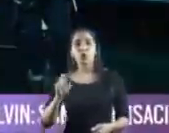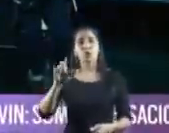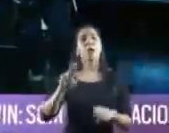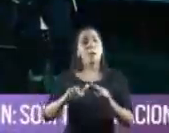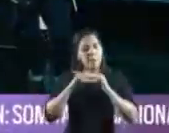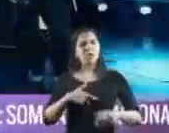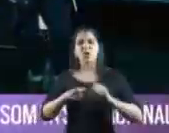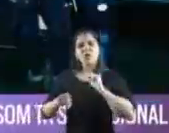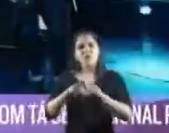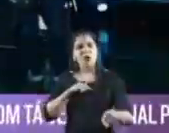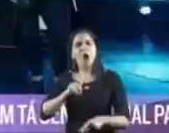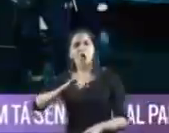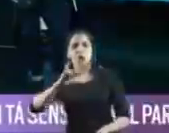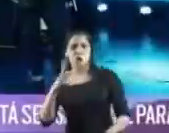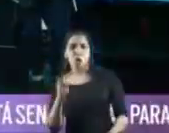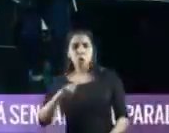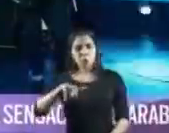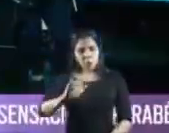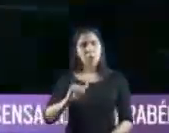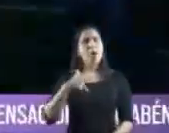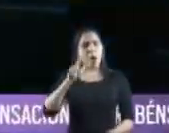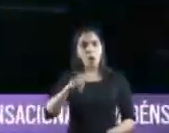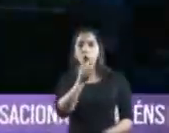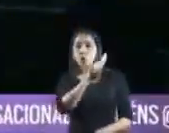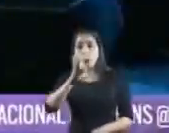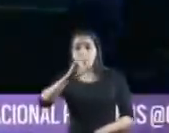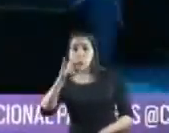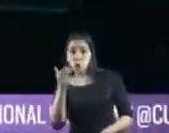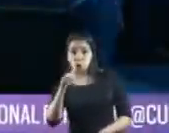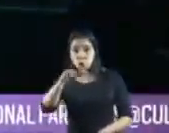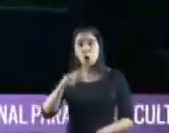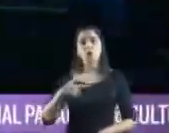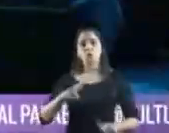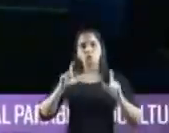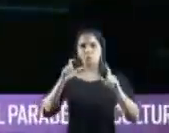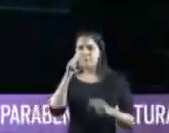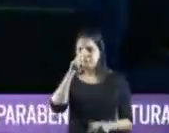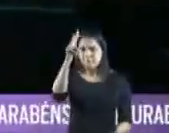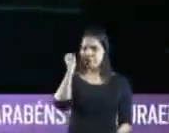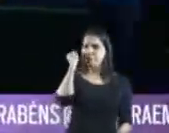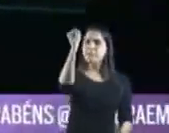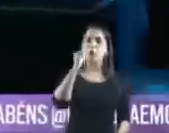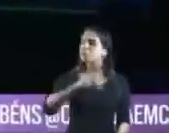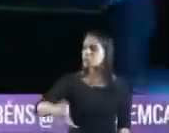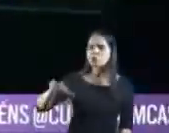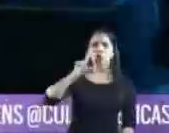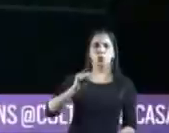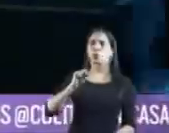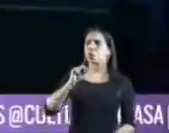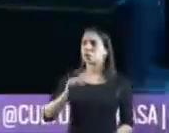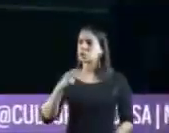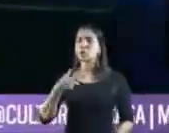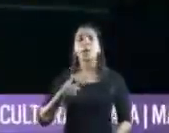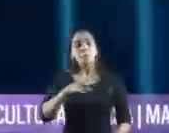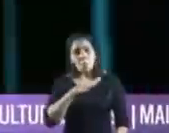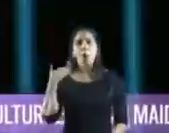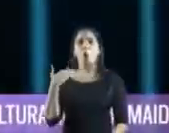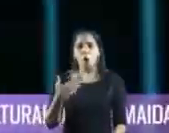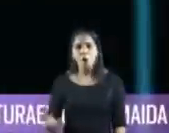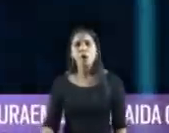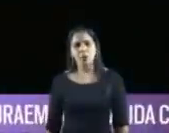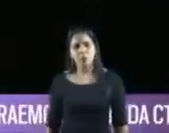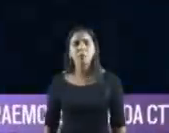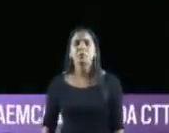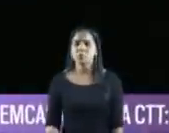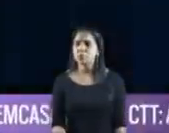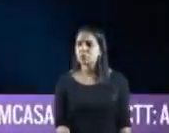Johnny foi uma fraca forte. Ele preferiu uma sentença de morte. O